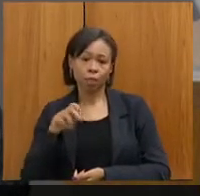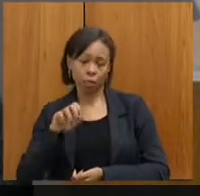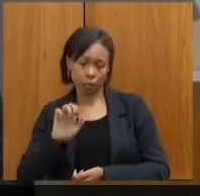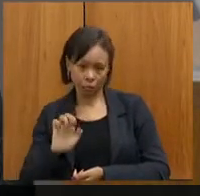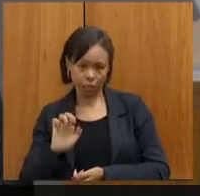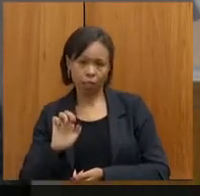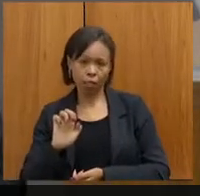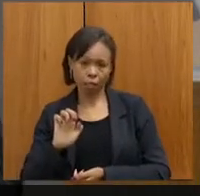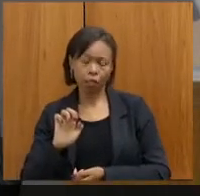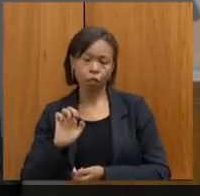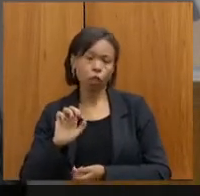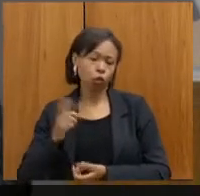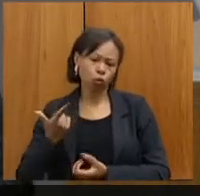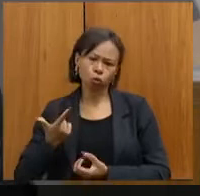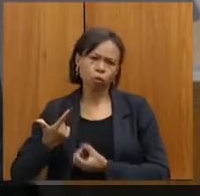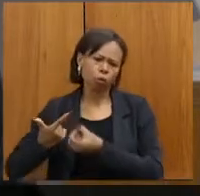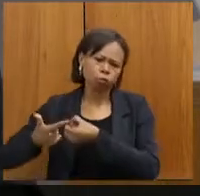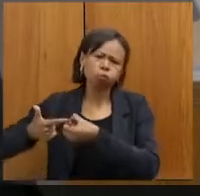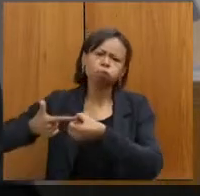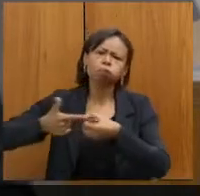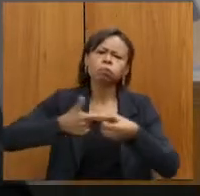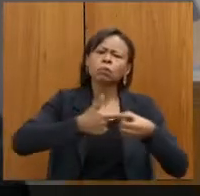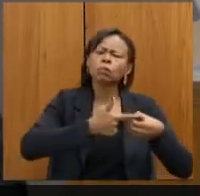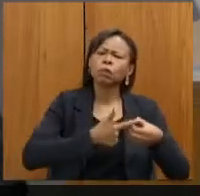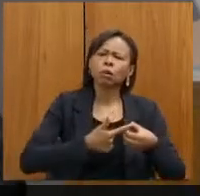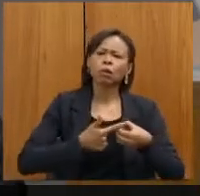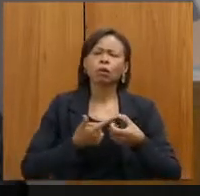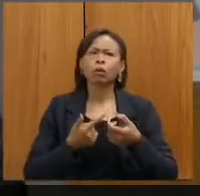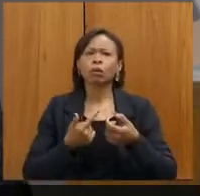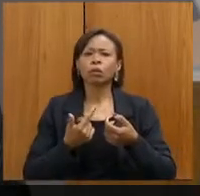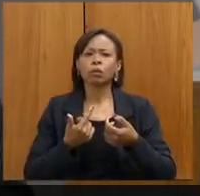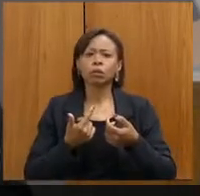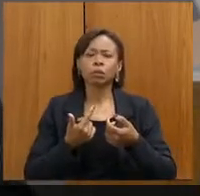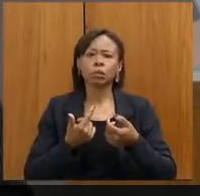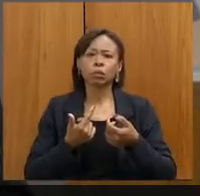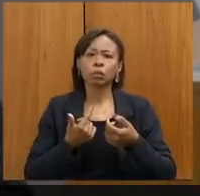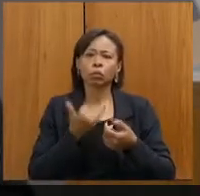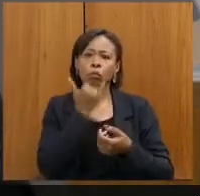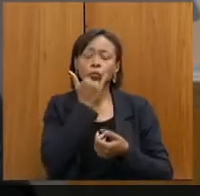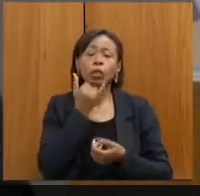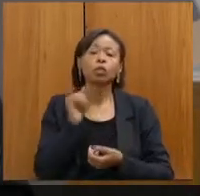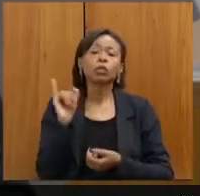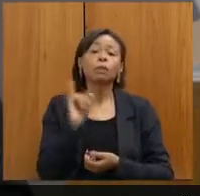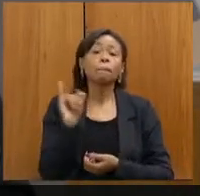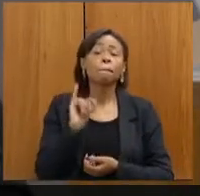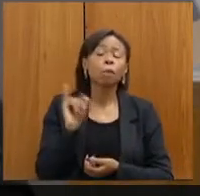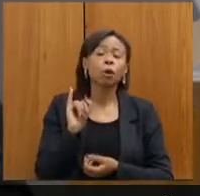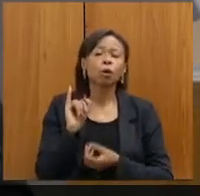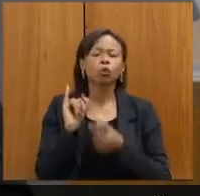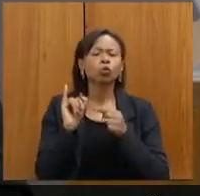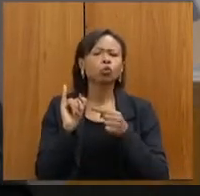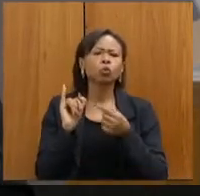cisão tirar todos os postos quais possam utilizados é como que é feito esse esse cálculo como